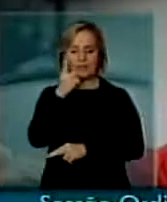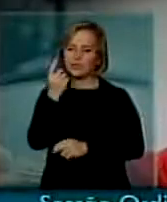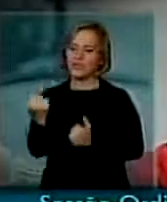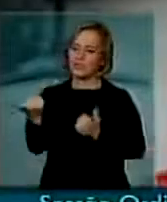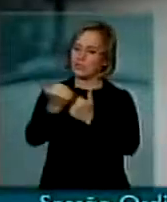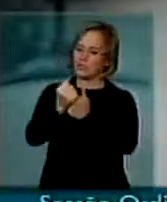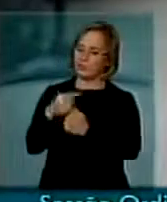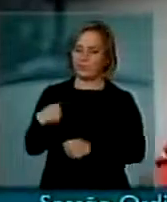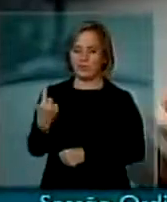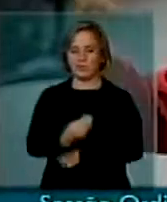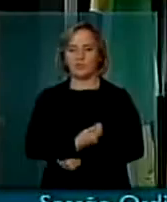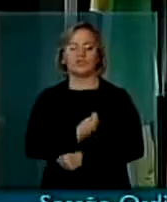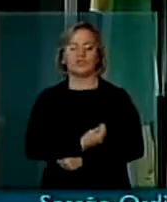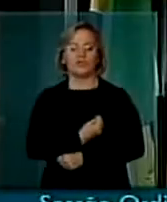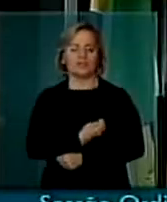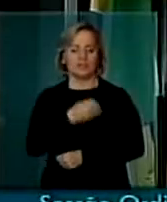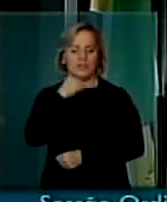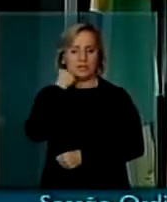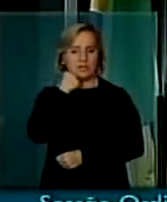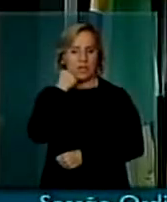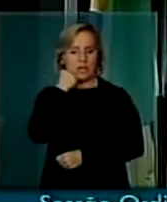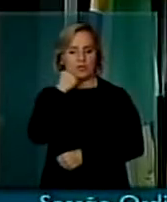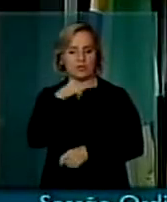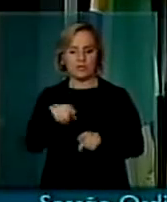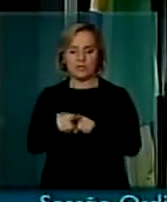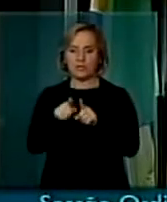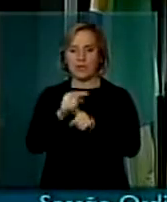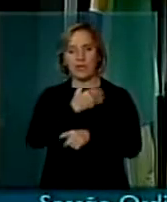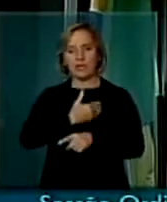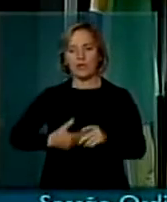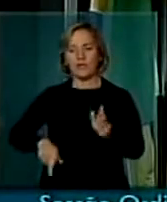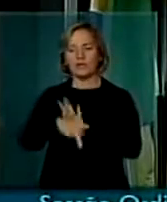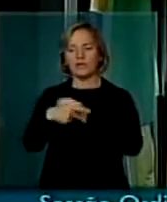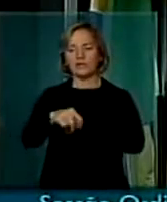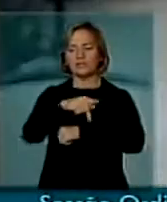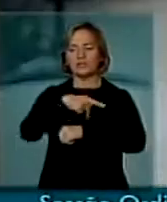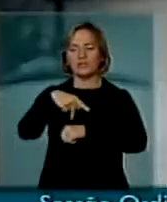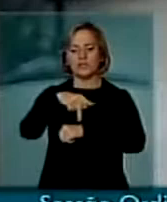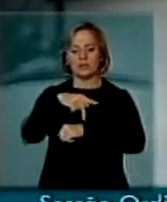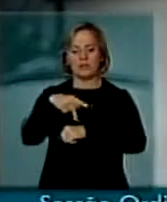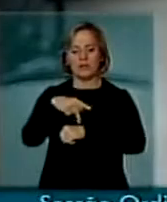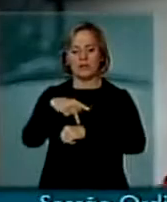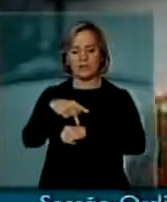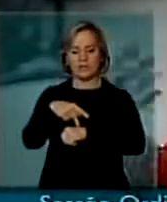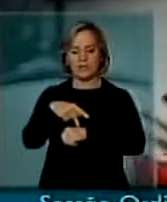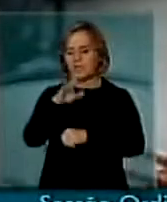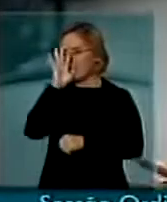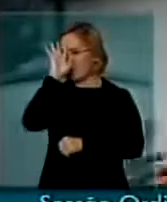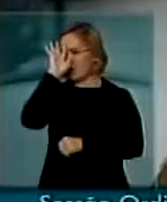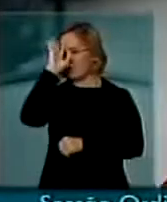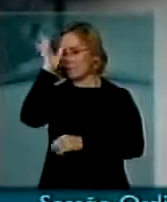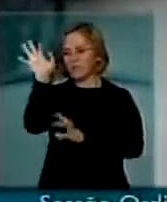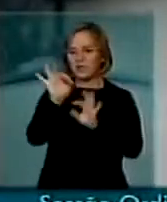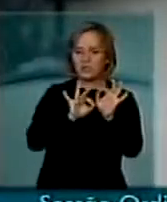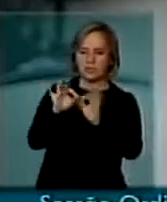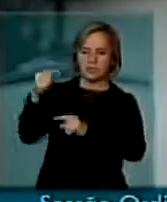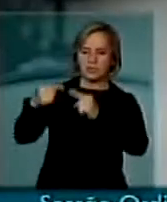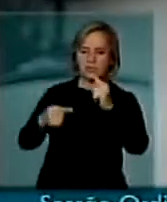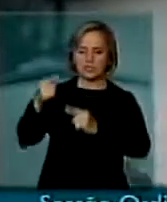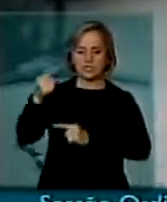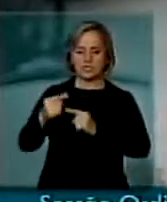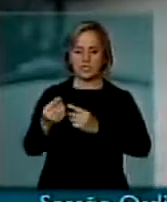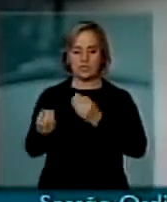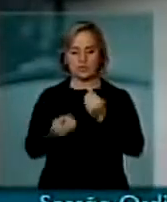as nossas deputadas, os senadores e as senadoras e os governantes deste país, decidindo as leis, construindo leis, decidindo